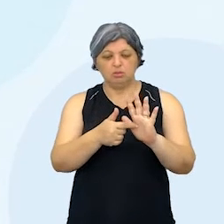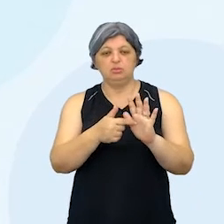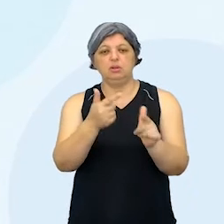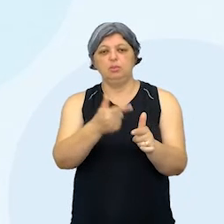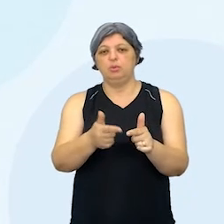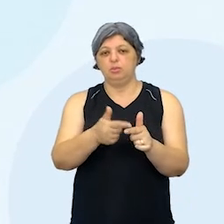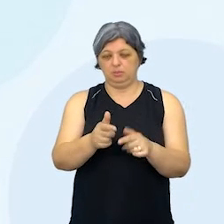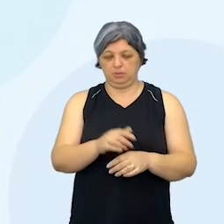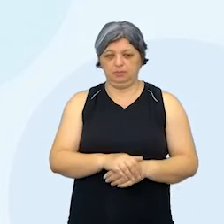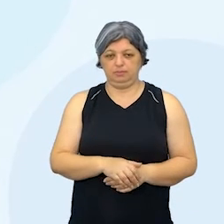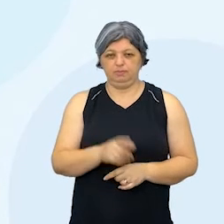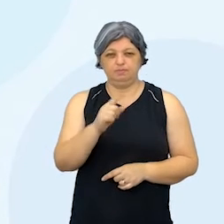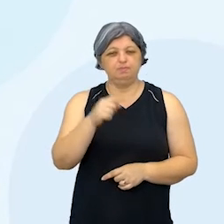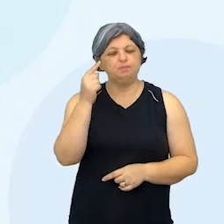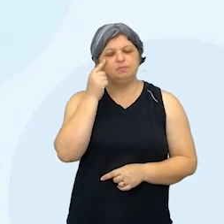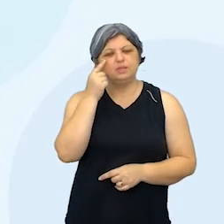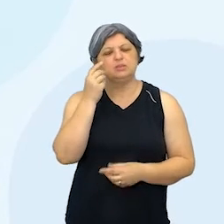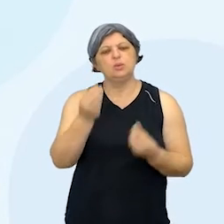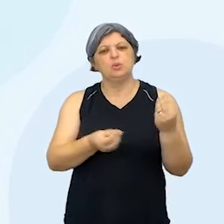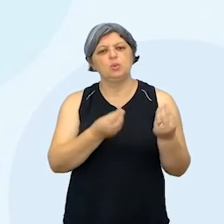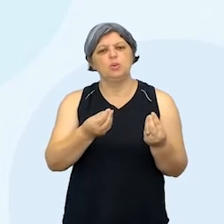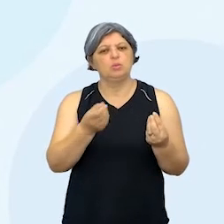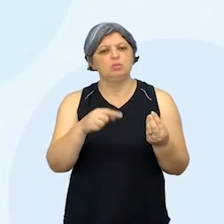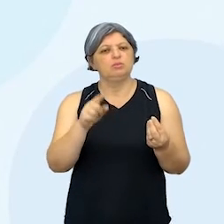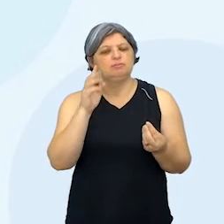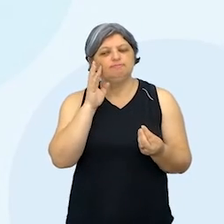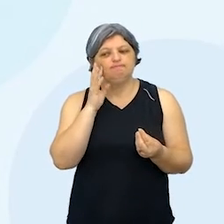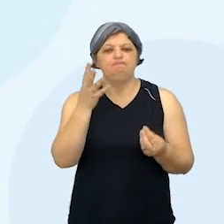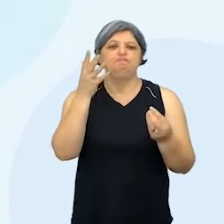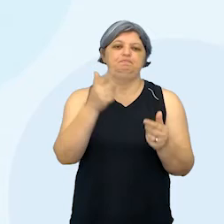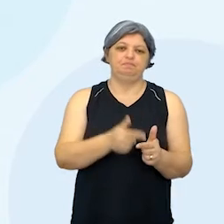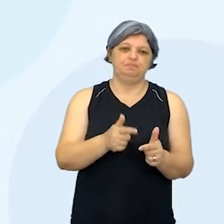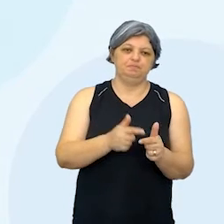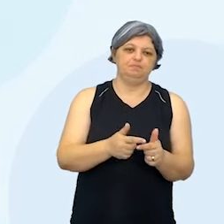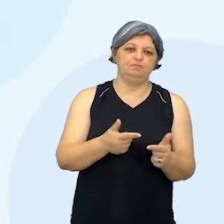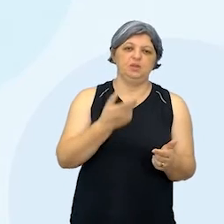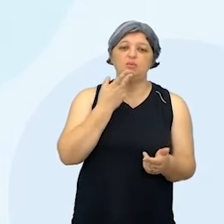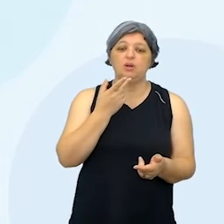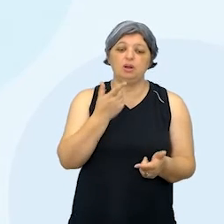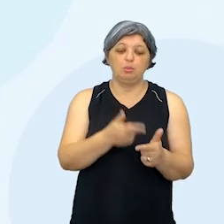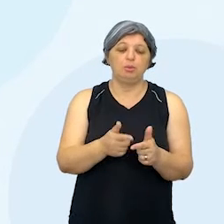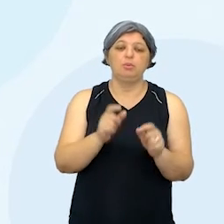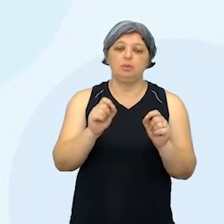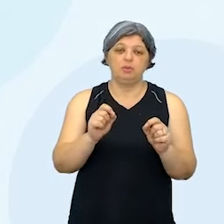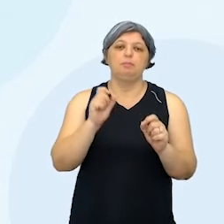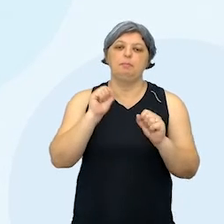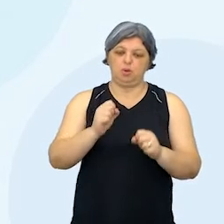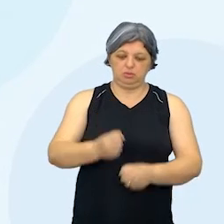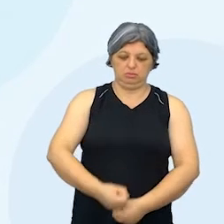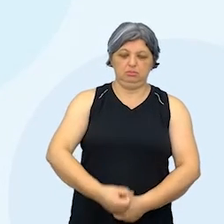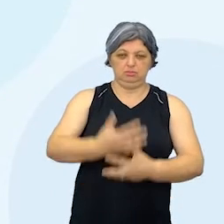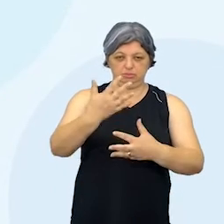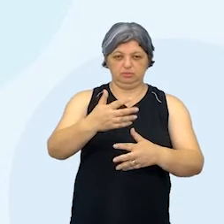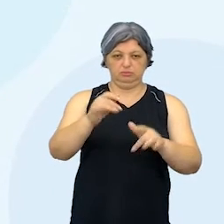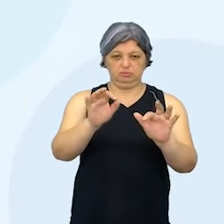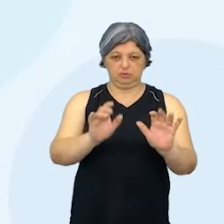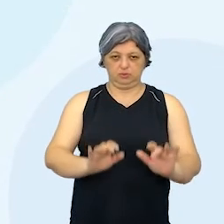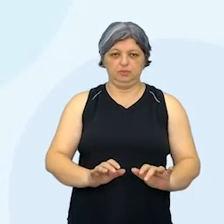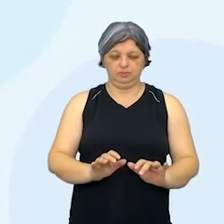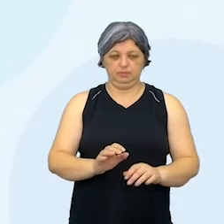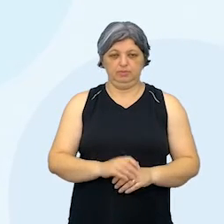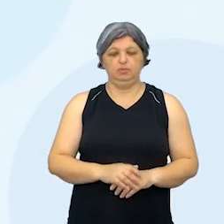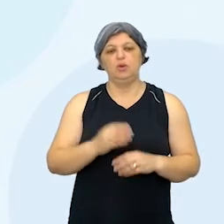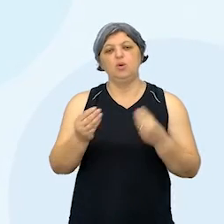problema? Pensem em como vocês diriam esse problema. E aí podem compartilhar com a gente no chat. Como